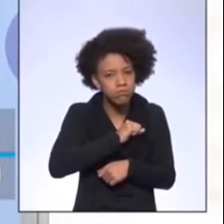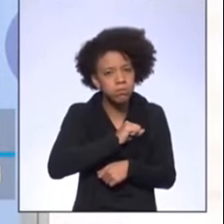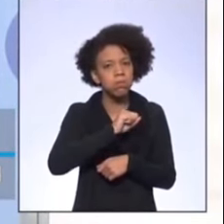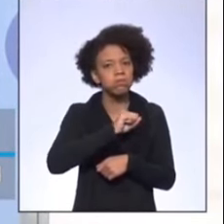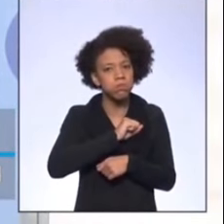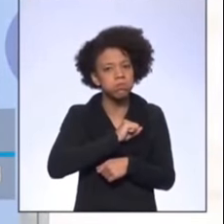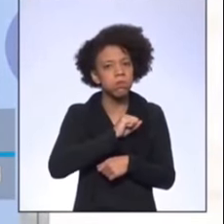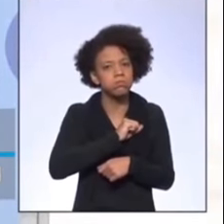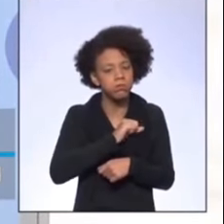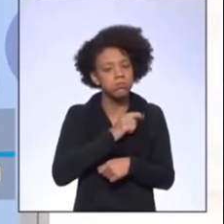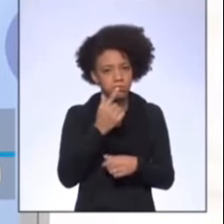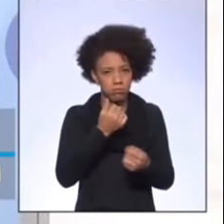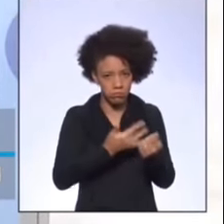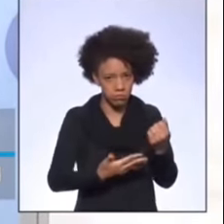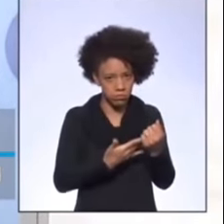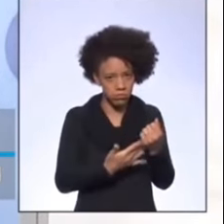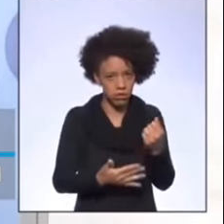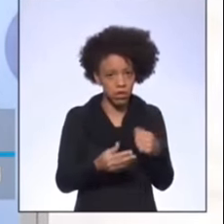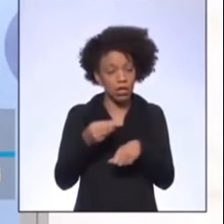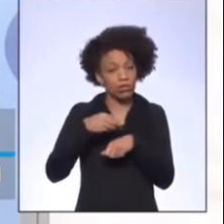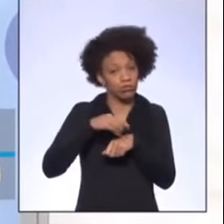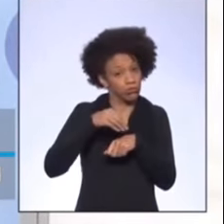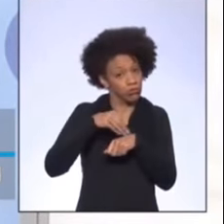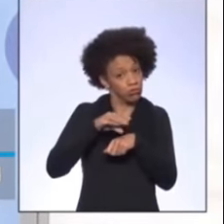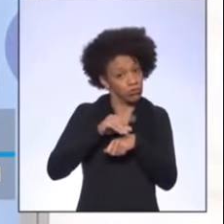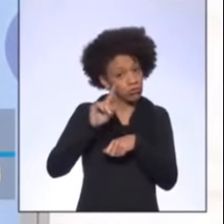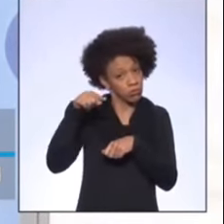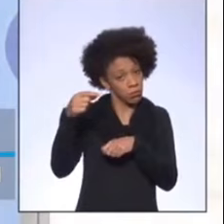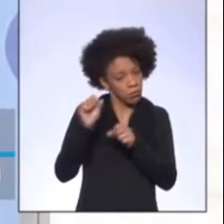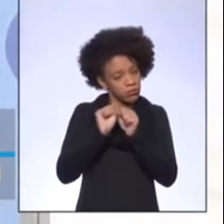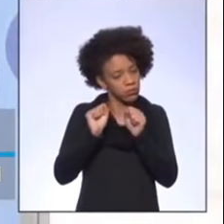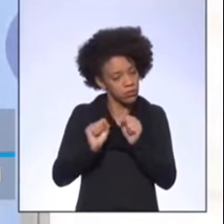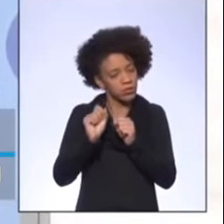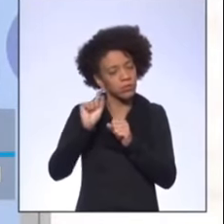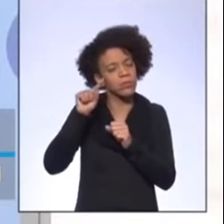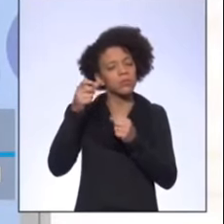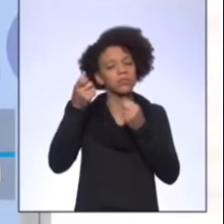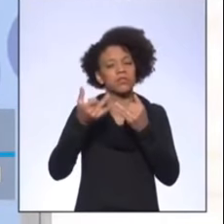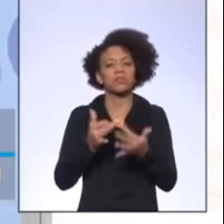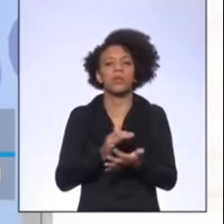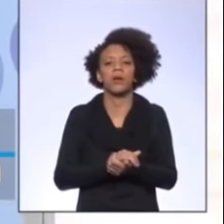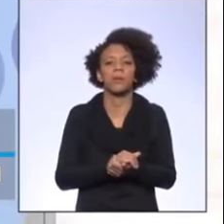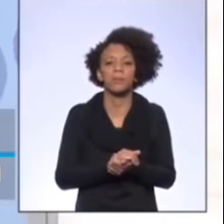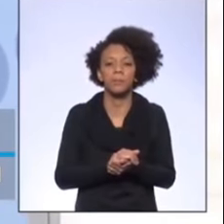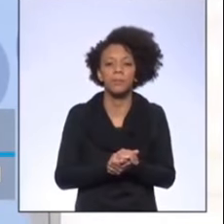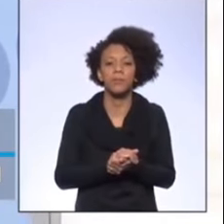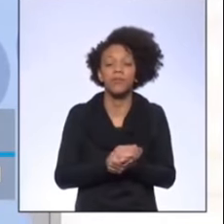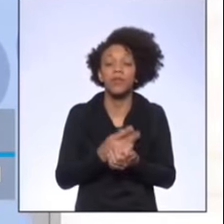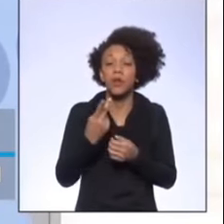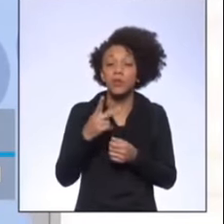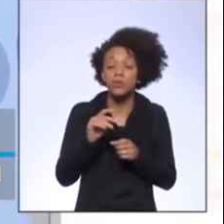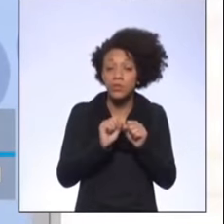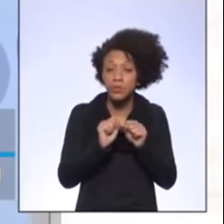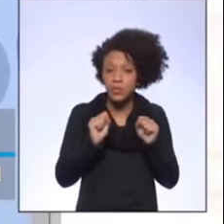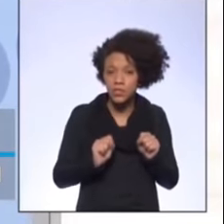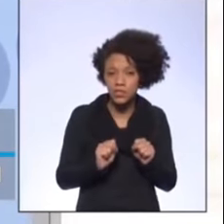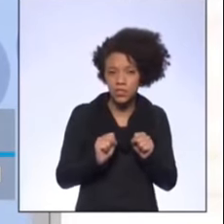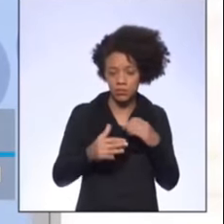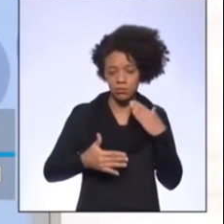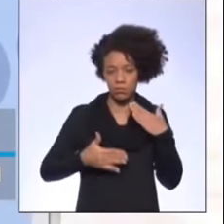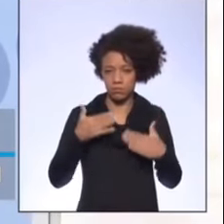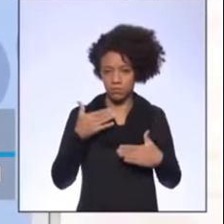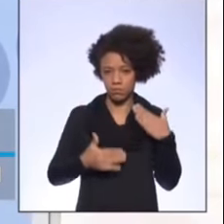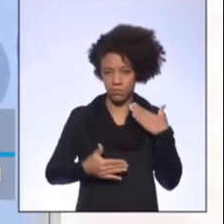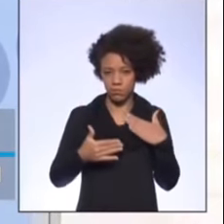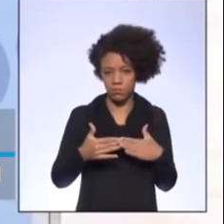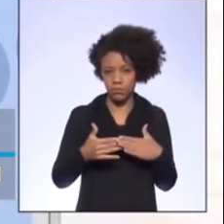sangue. Tá, gente? Já vou até dar uma dica aqui de um próximo sistema que a gente vai falar depois, tá bom? No seu sistema esquelético, tá,